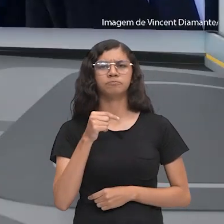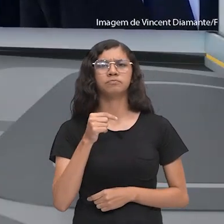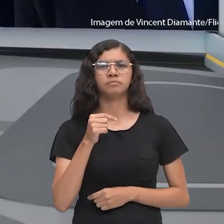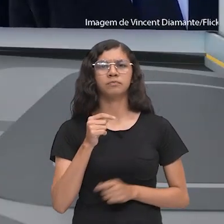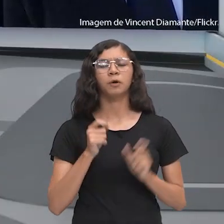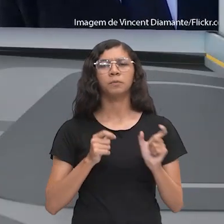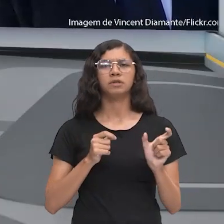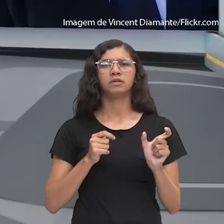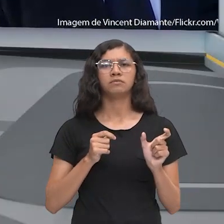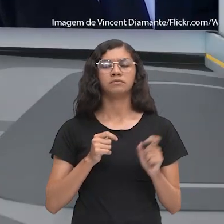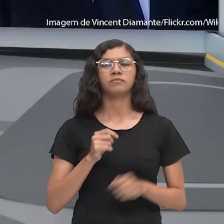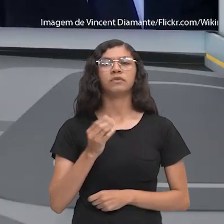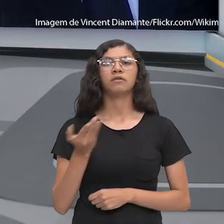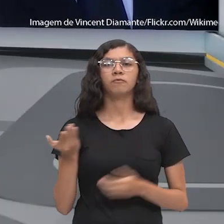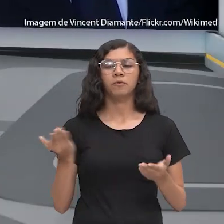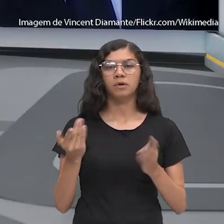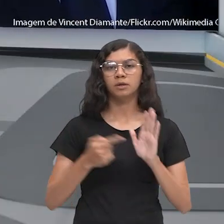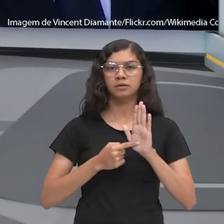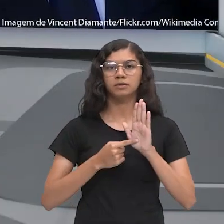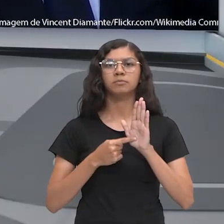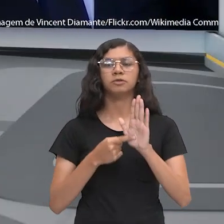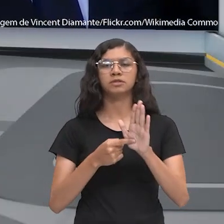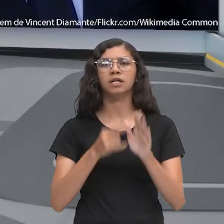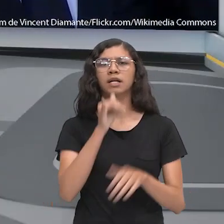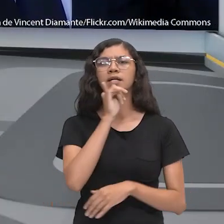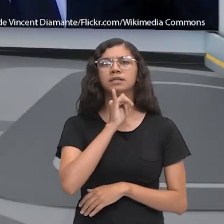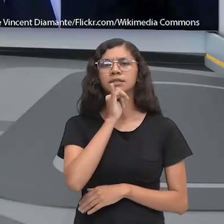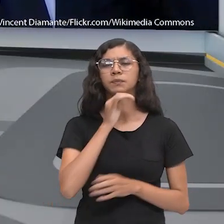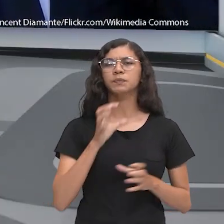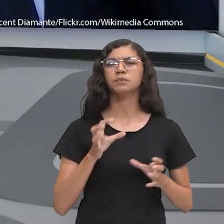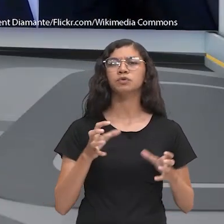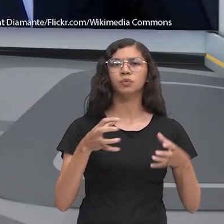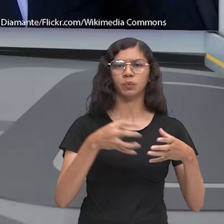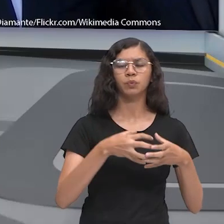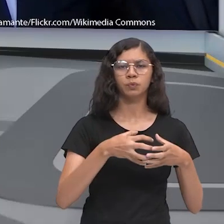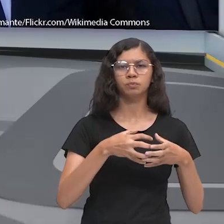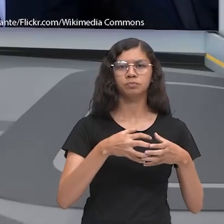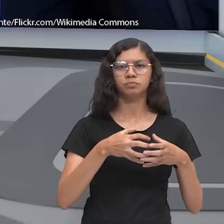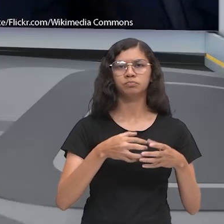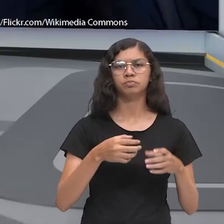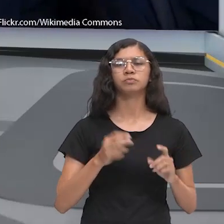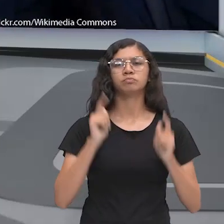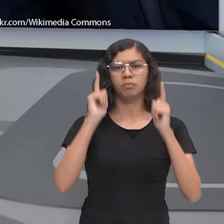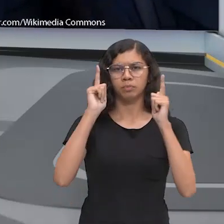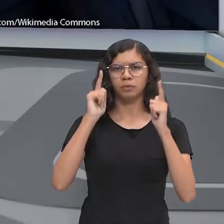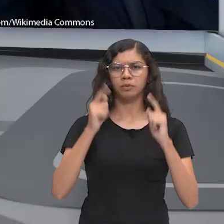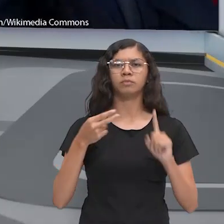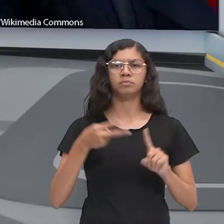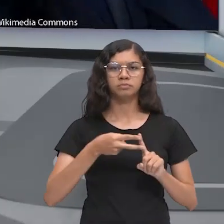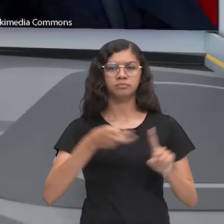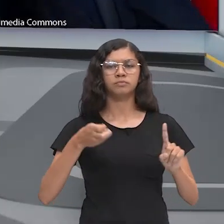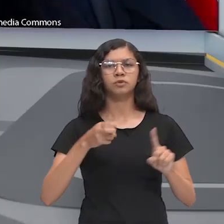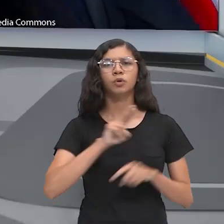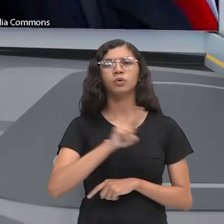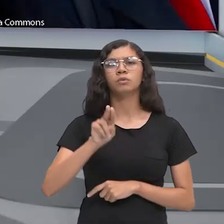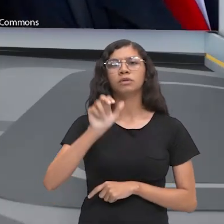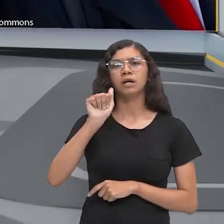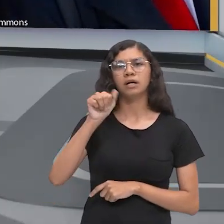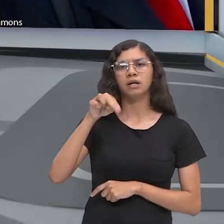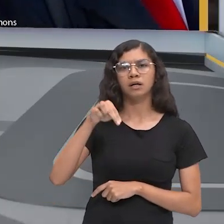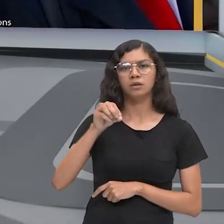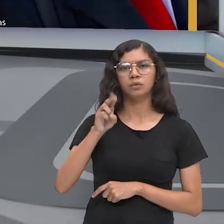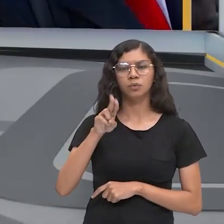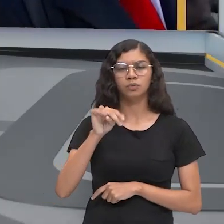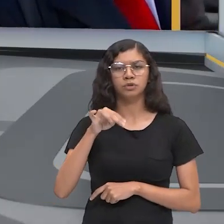vamos trazer para vocês, a exemplo, um grupo hacktivista chamado Anonymous, tá?